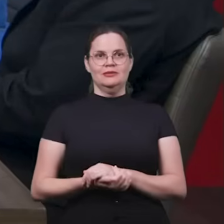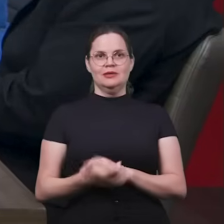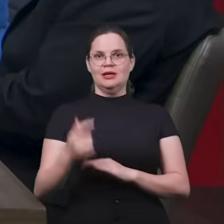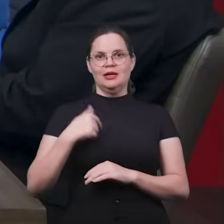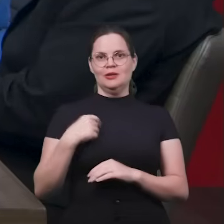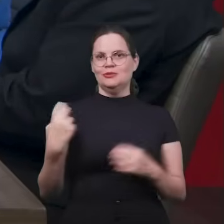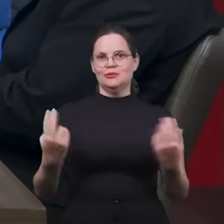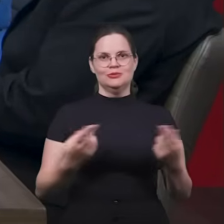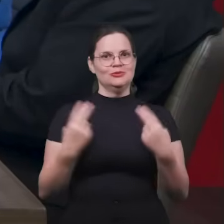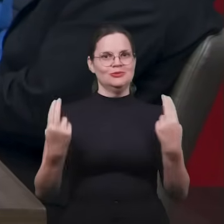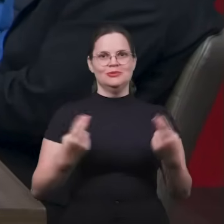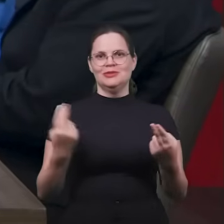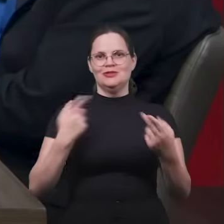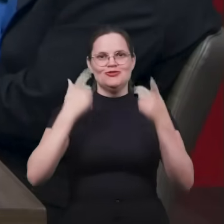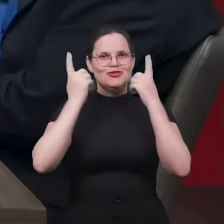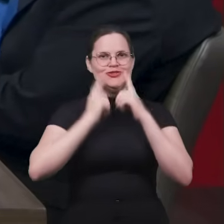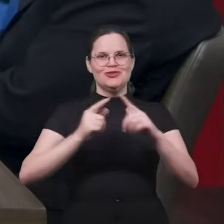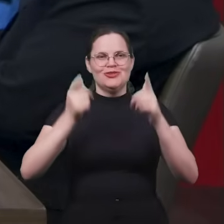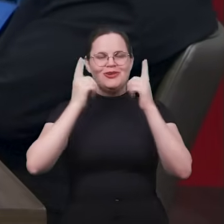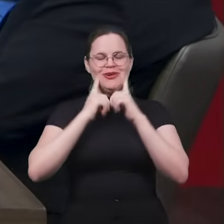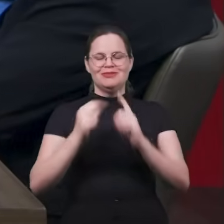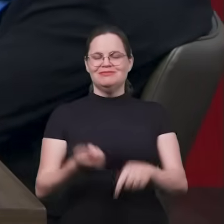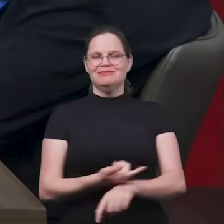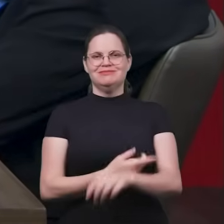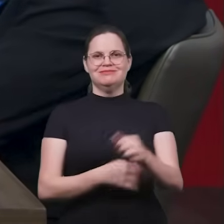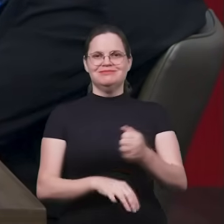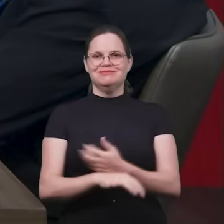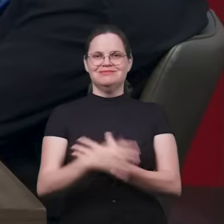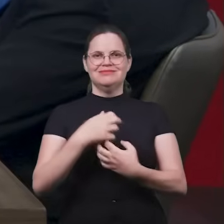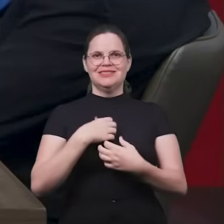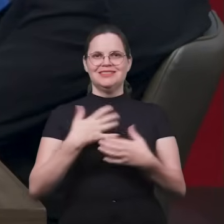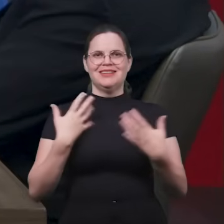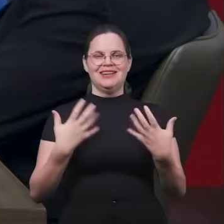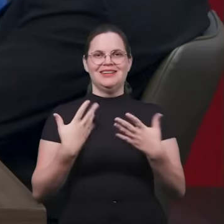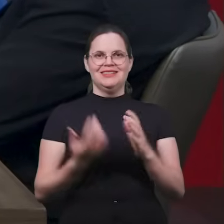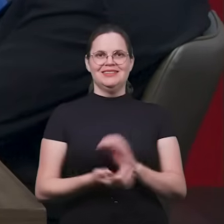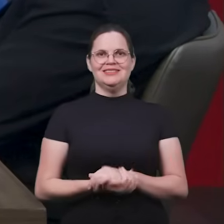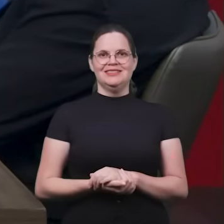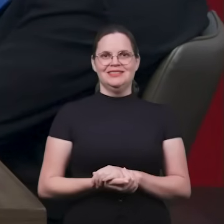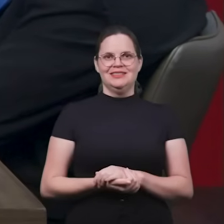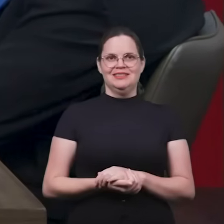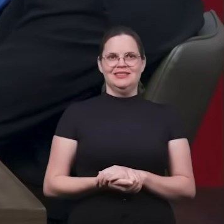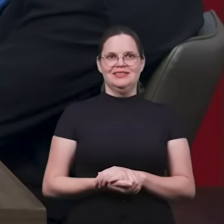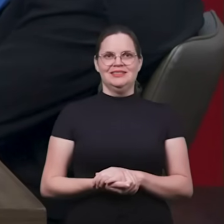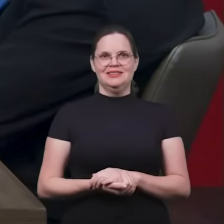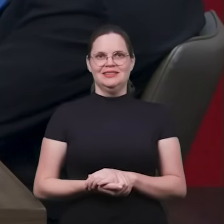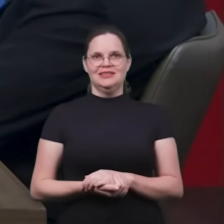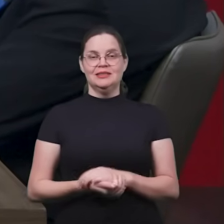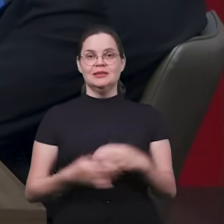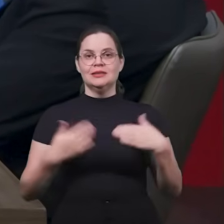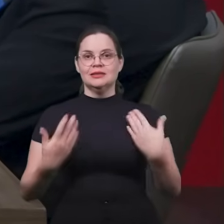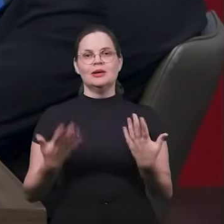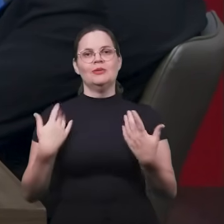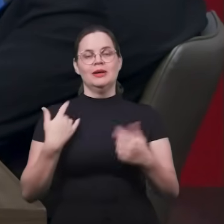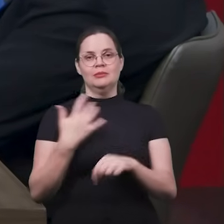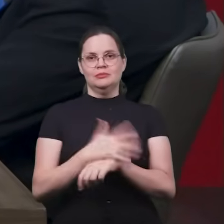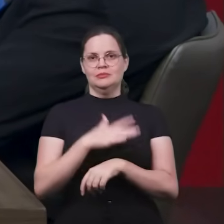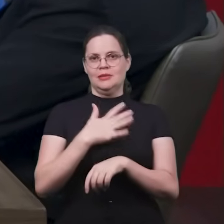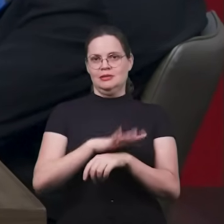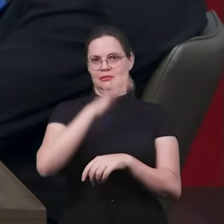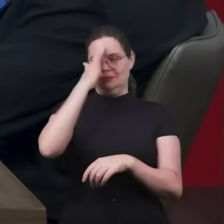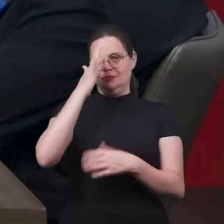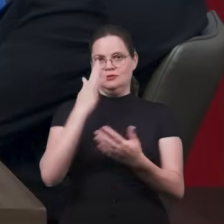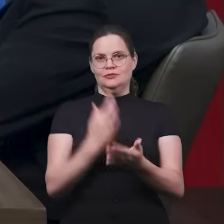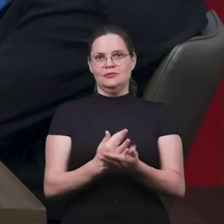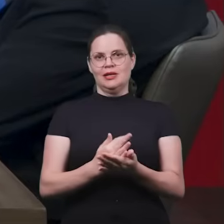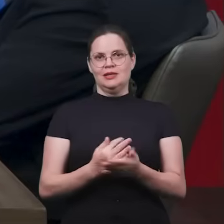não tive condições, né? Aí você... E é prático, né, pastor? Prático. Então é um exercício de fé,